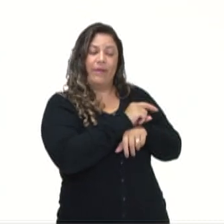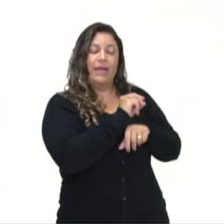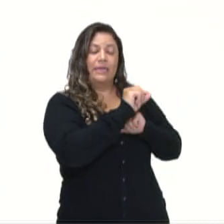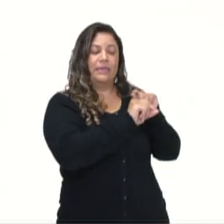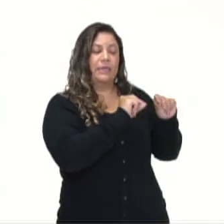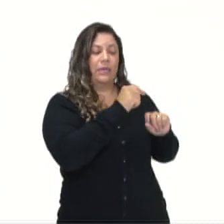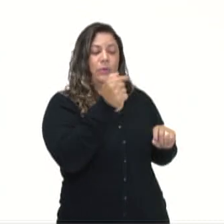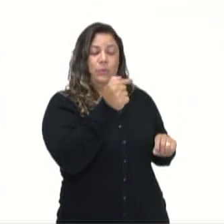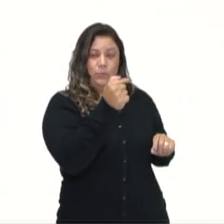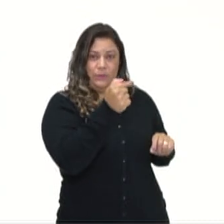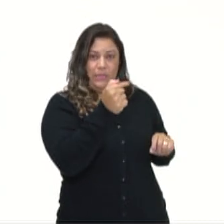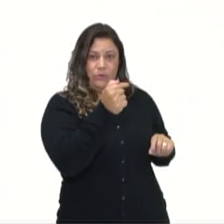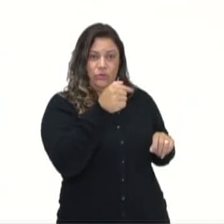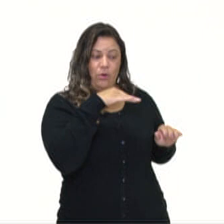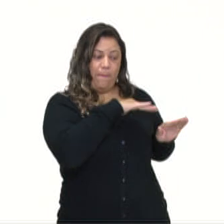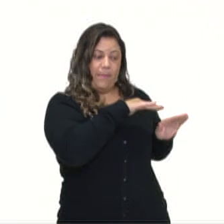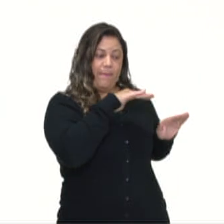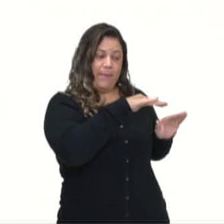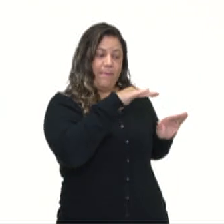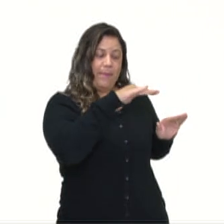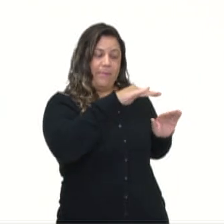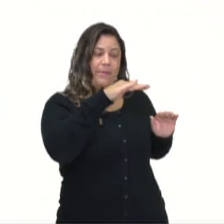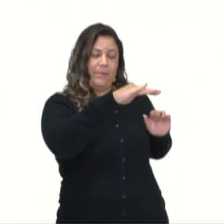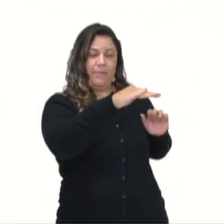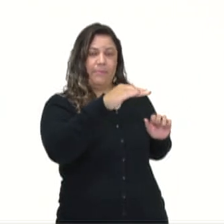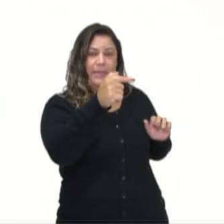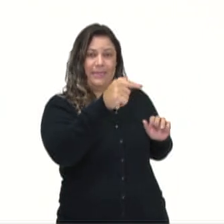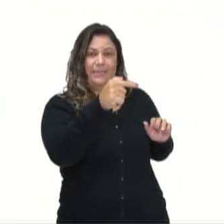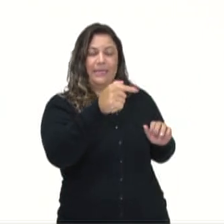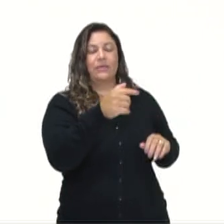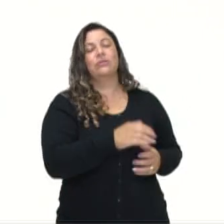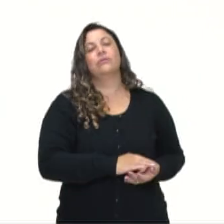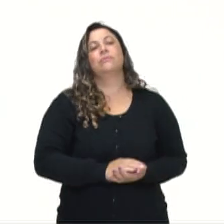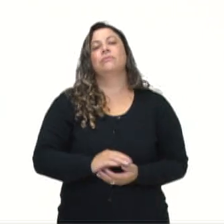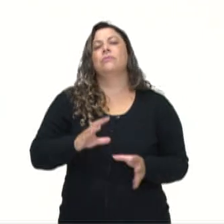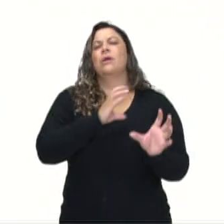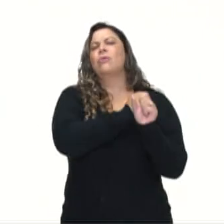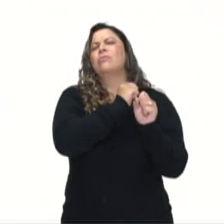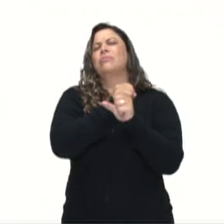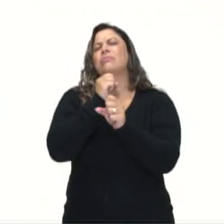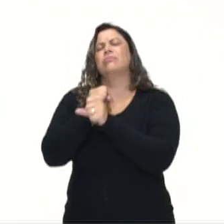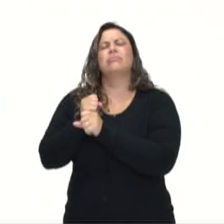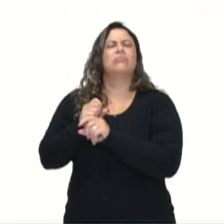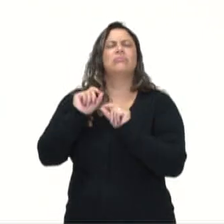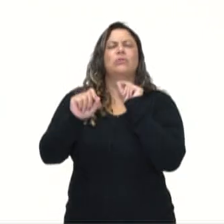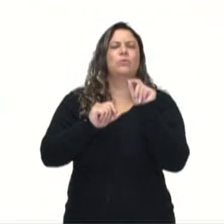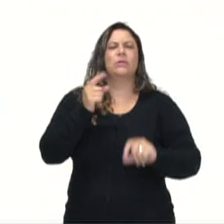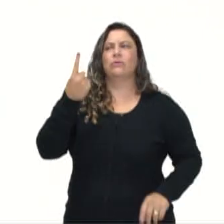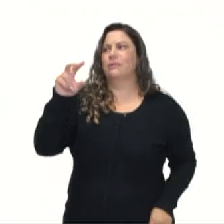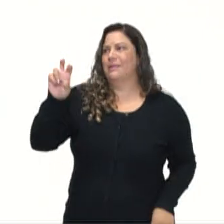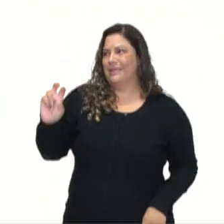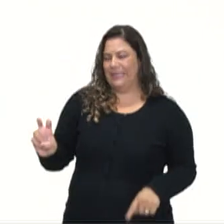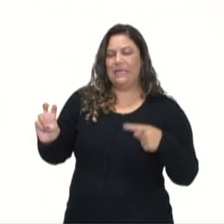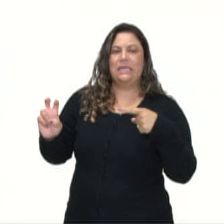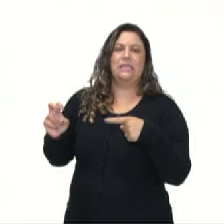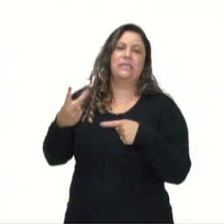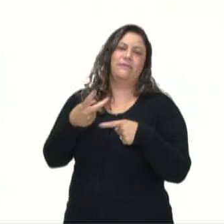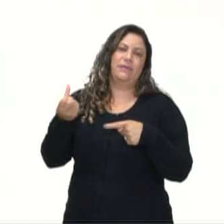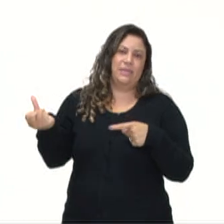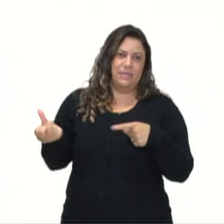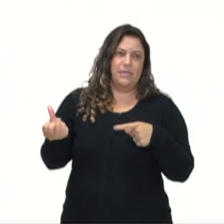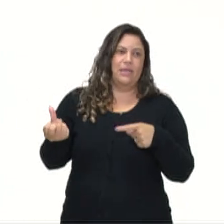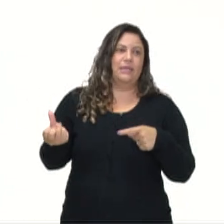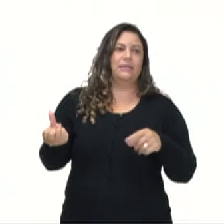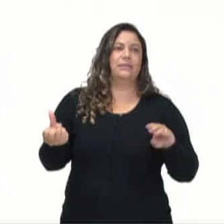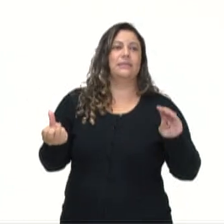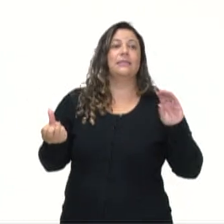há ao todo no estacionamento deste hotel? A, 15 vagas. B, 26 vagas.